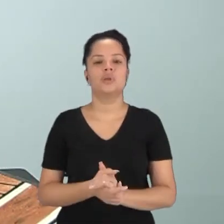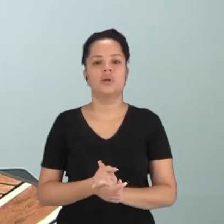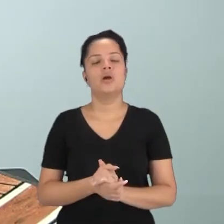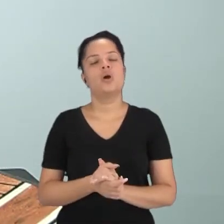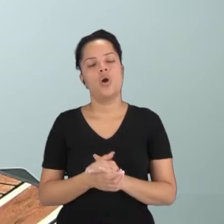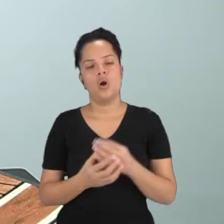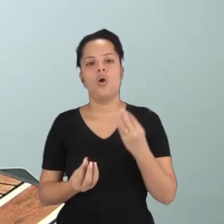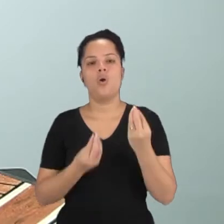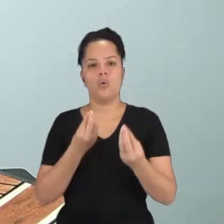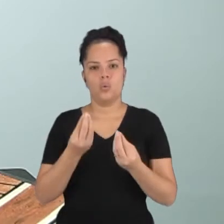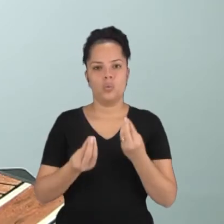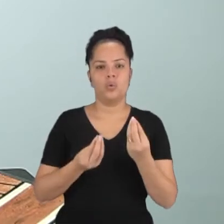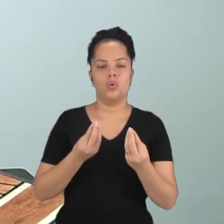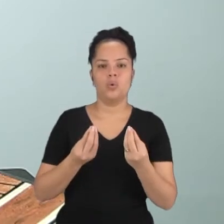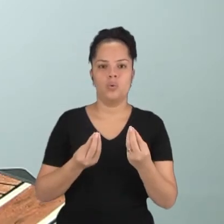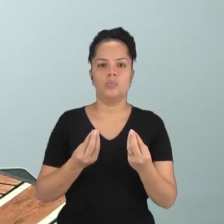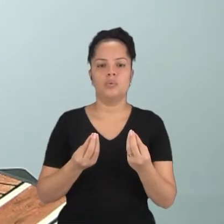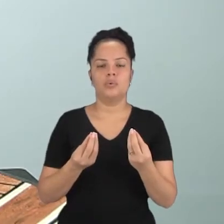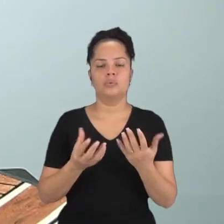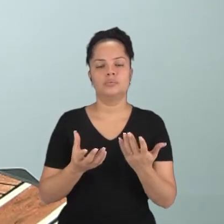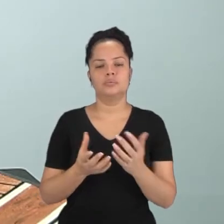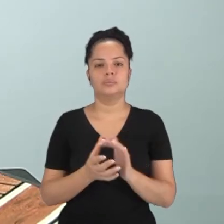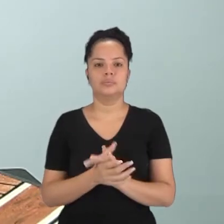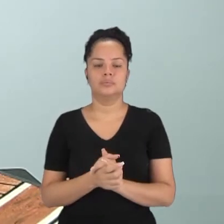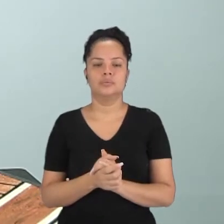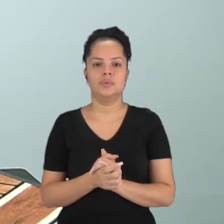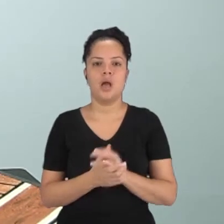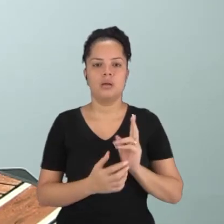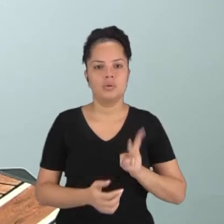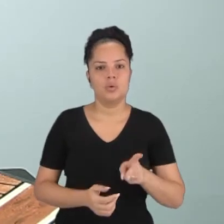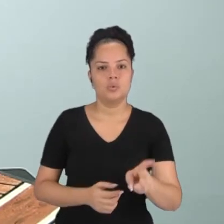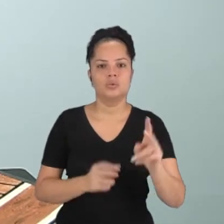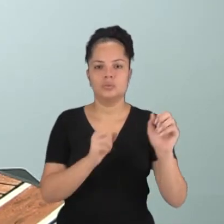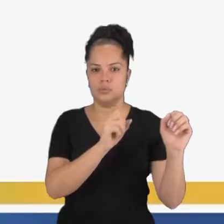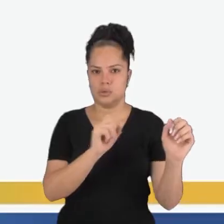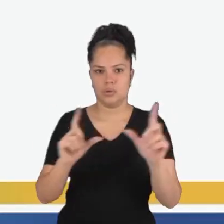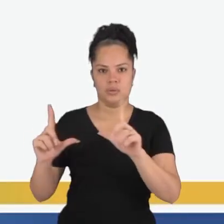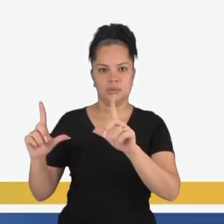coisas funcionando, tá bom? Vamos continuar aí na telinha?